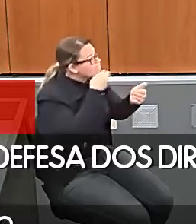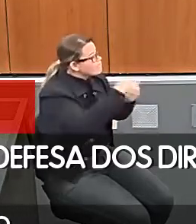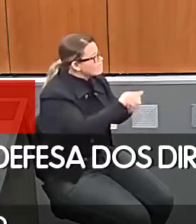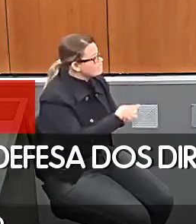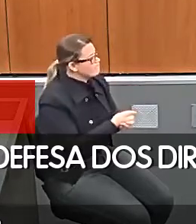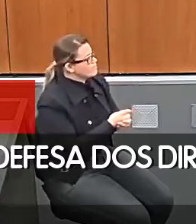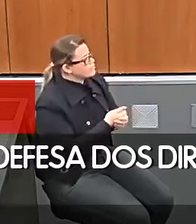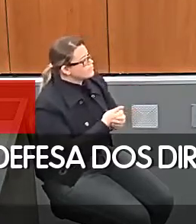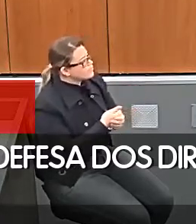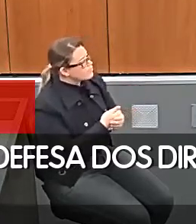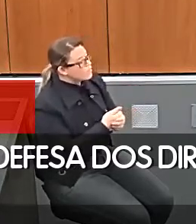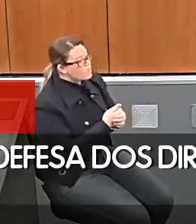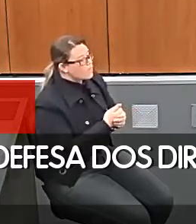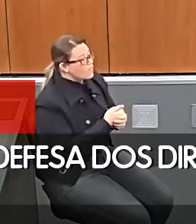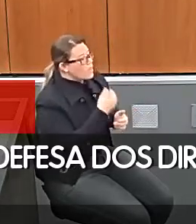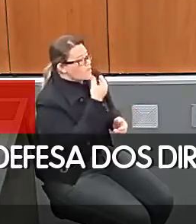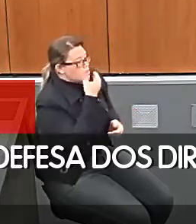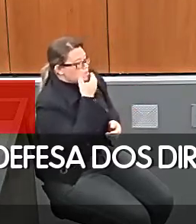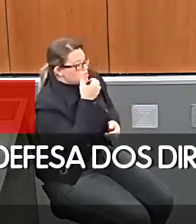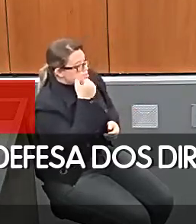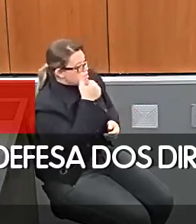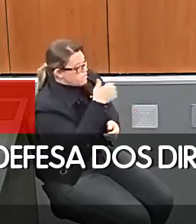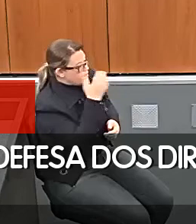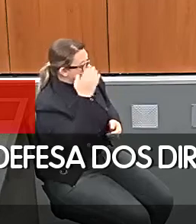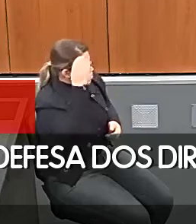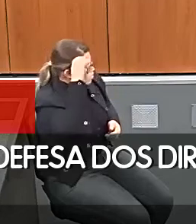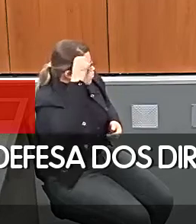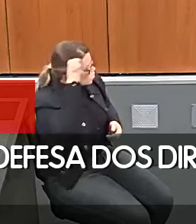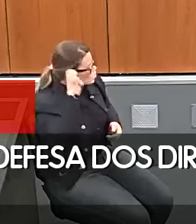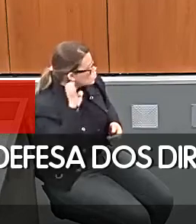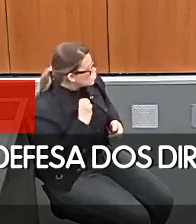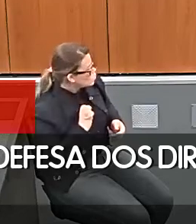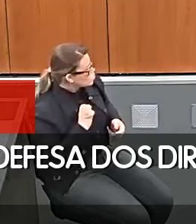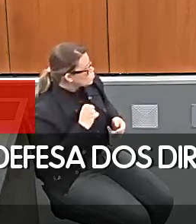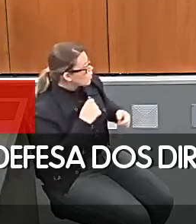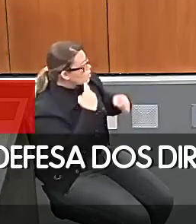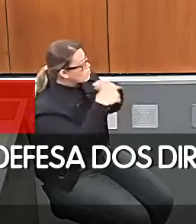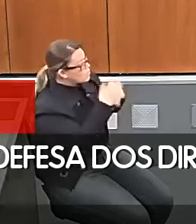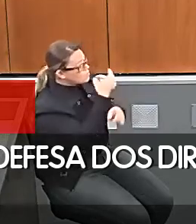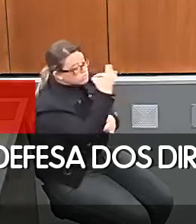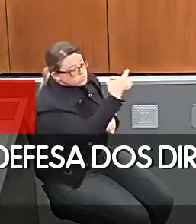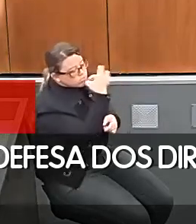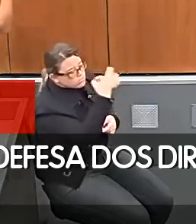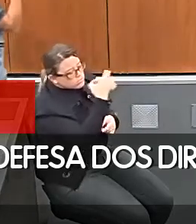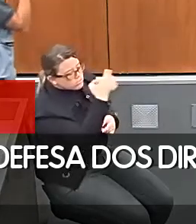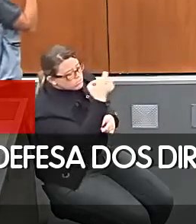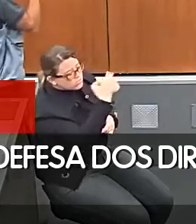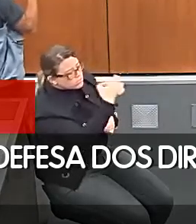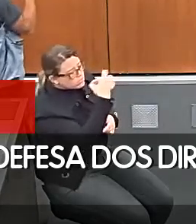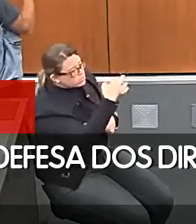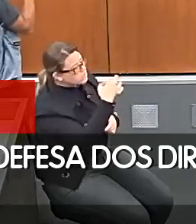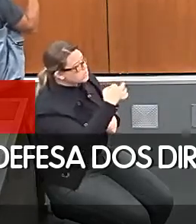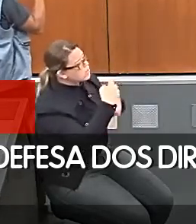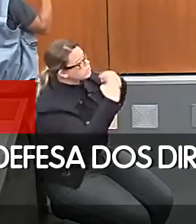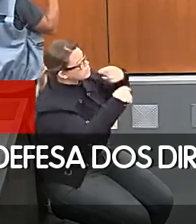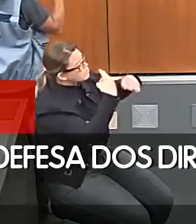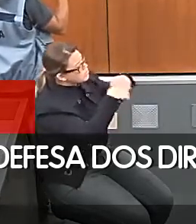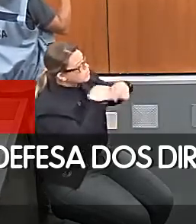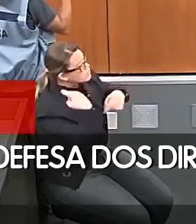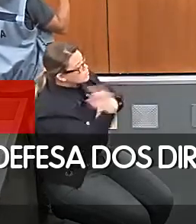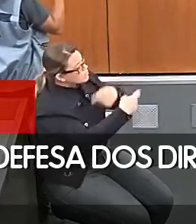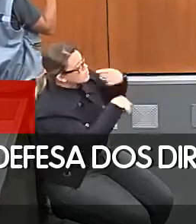traz alguma sugestão, algumas sugestões daquilo que a senhora acharia? Nós já discutimos, inclusive,